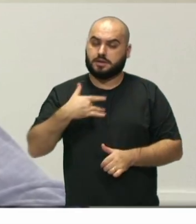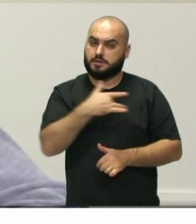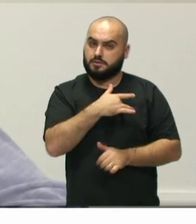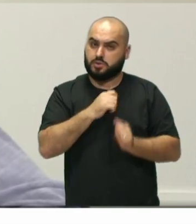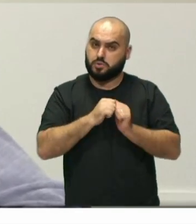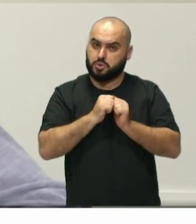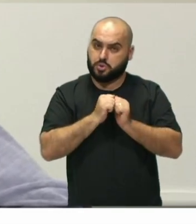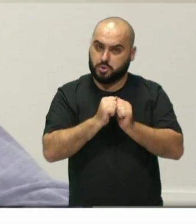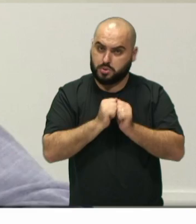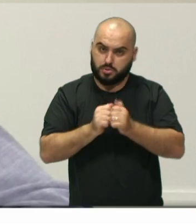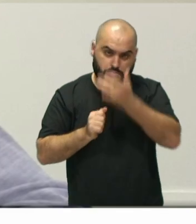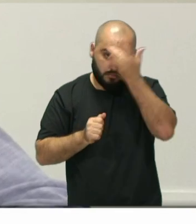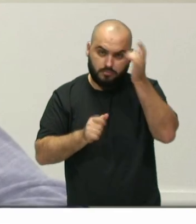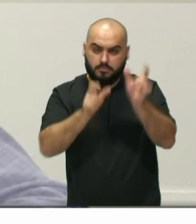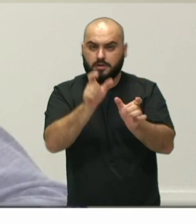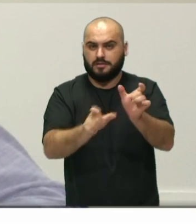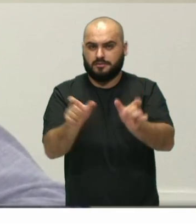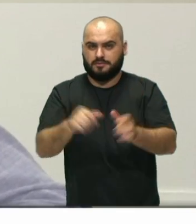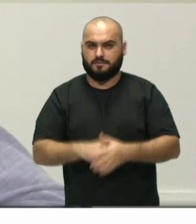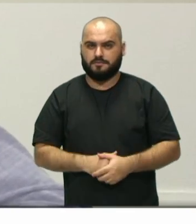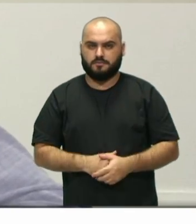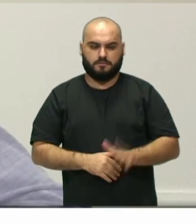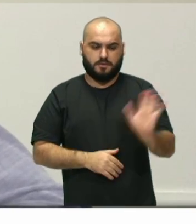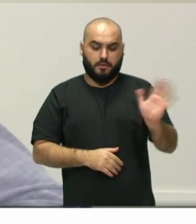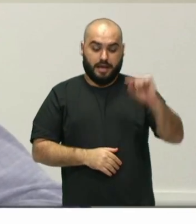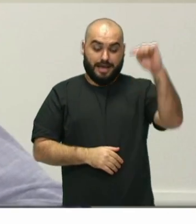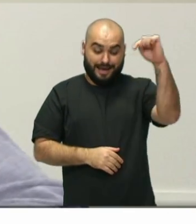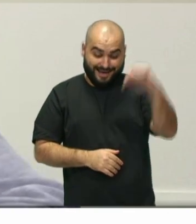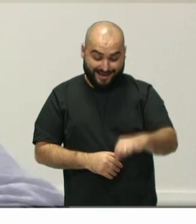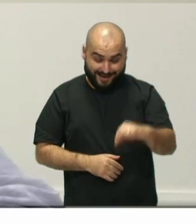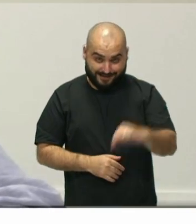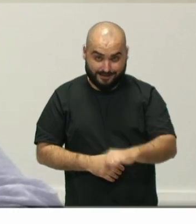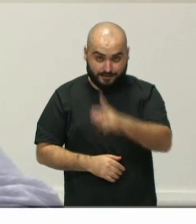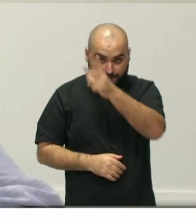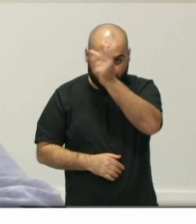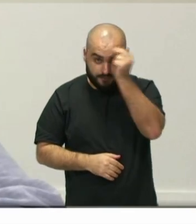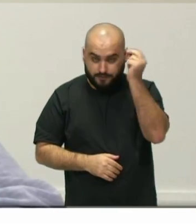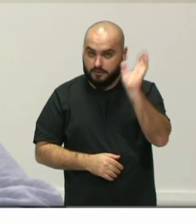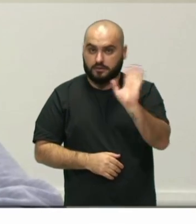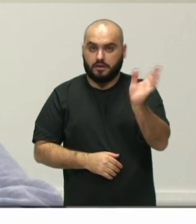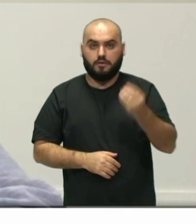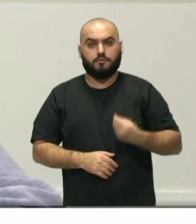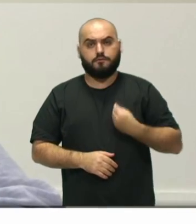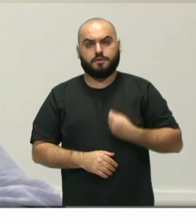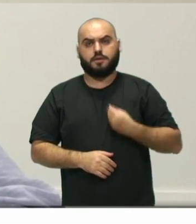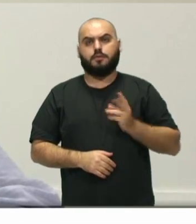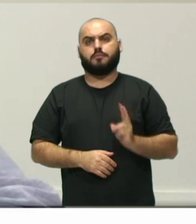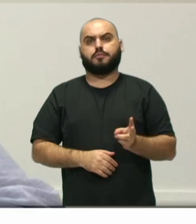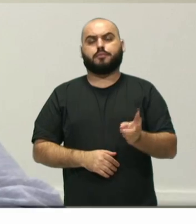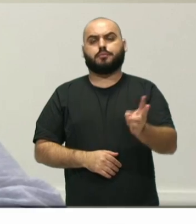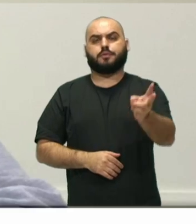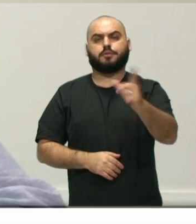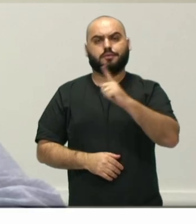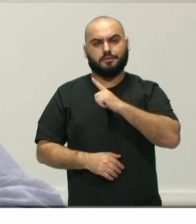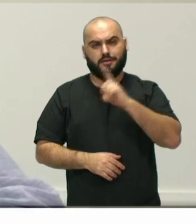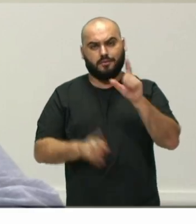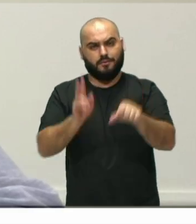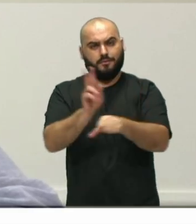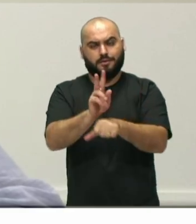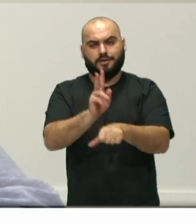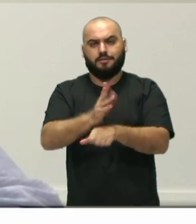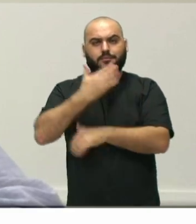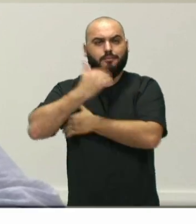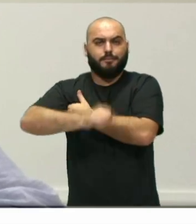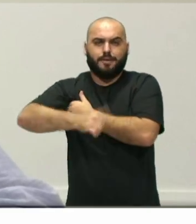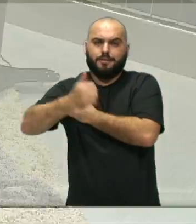Então a gente também toma esse cuidado, que não é para este governo, e sim para a vida toda, para que as pessoas tenham esse cuidado maior e possam ter um retorno